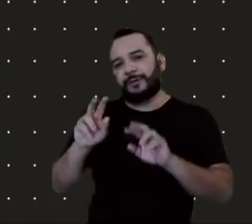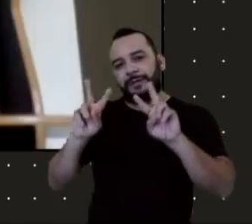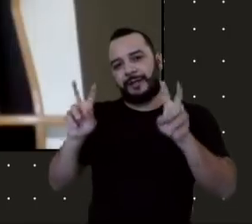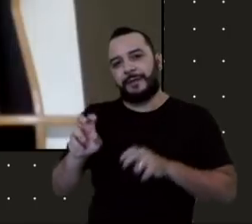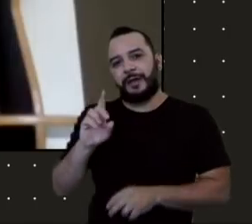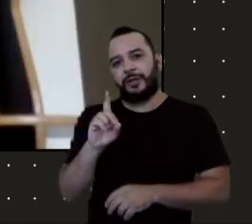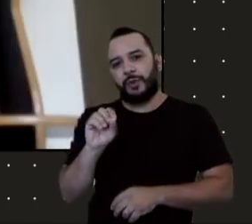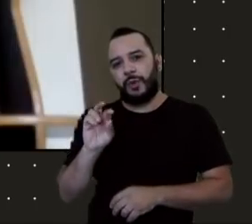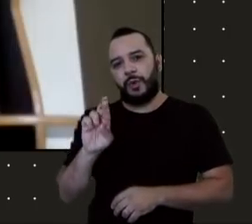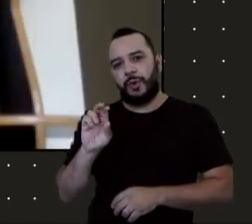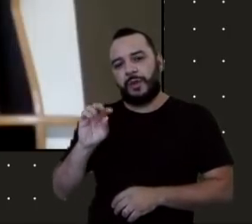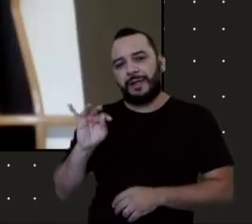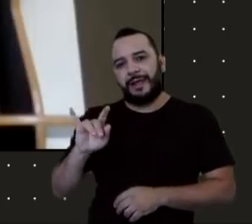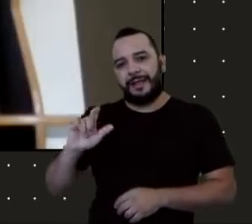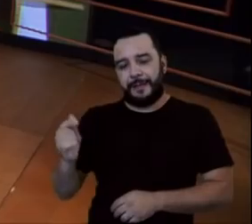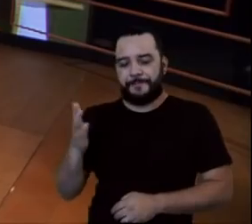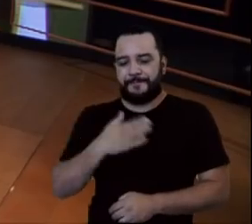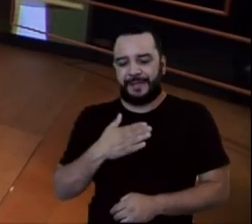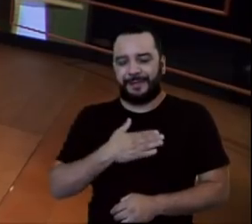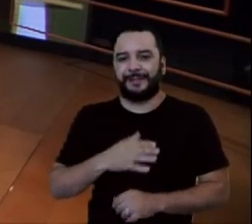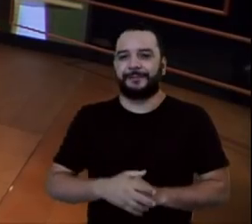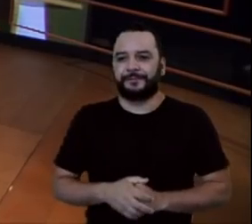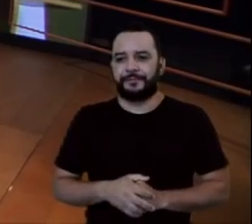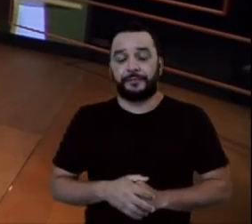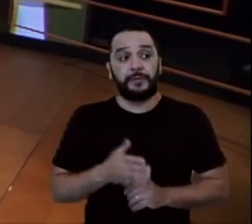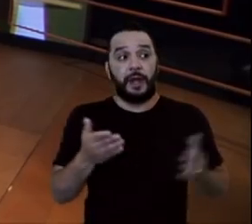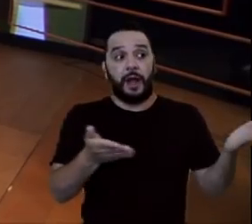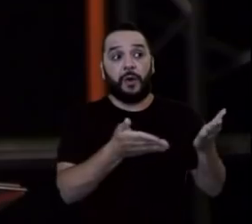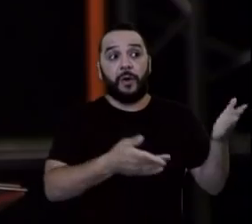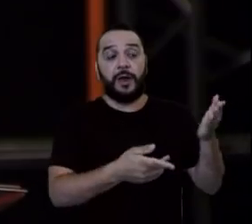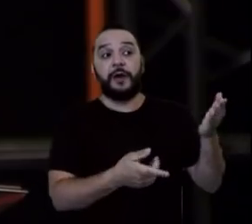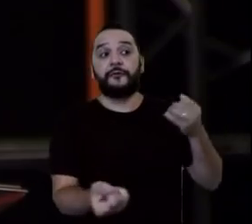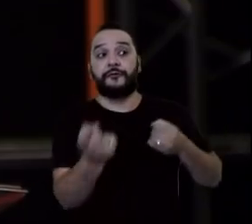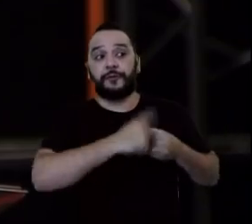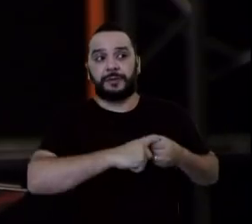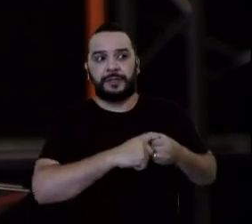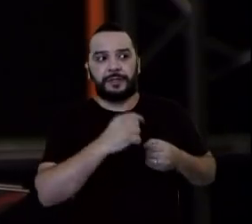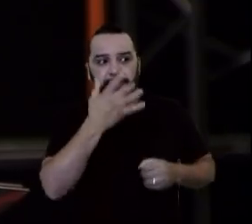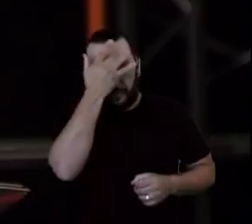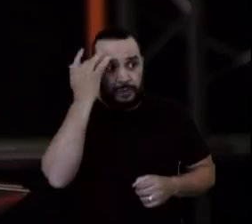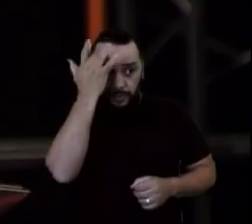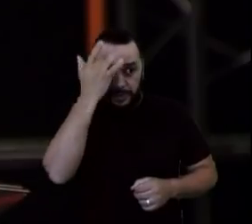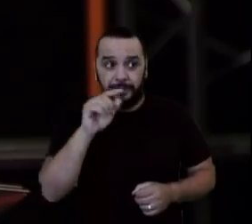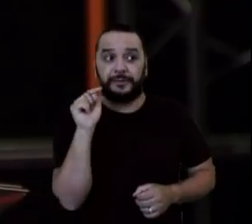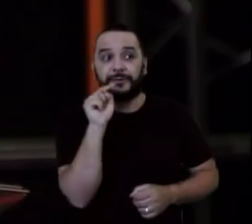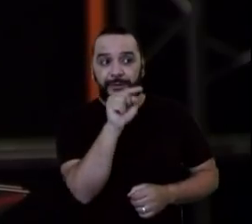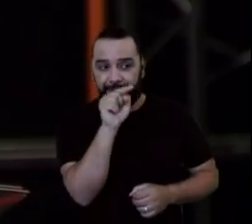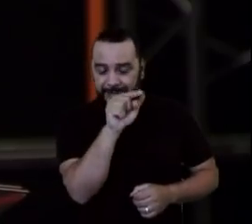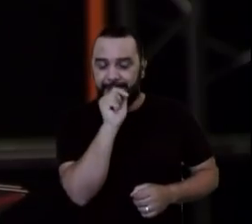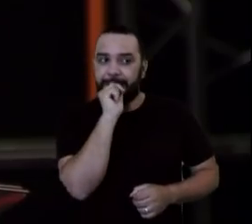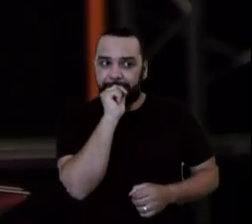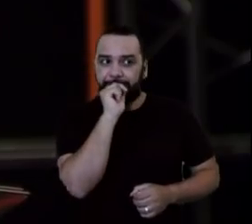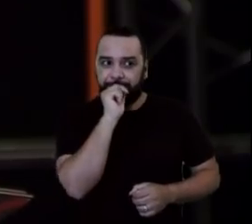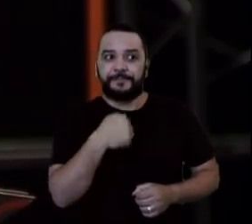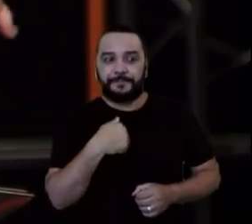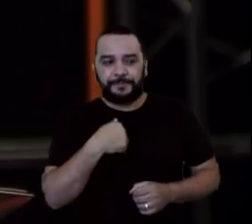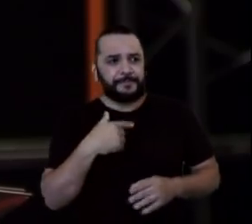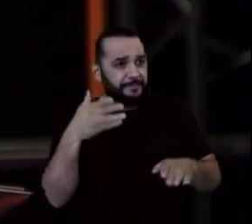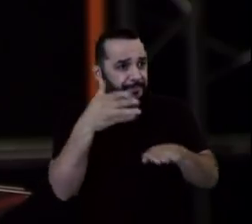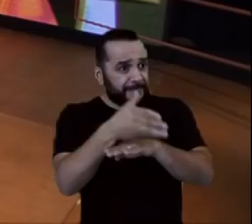Minha. Doroteia Minha. Beth, agora voltando no tempo, o que muita gente não sabe é que você já